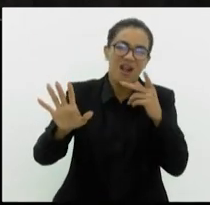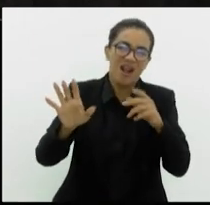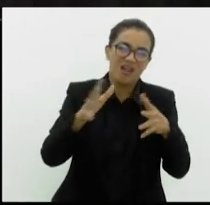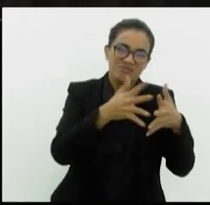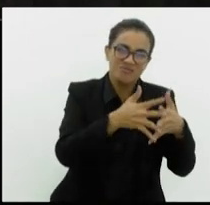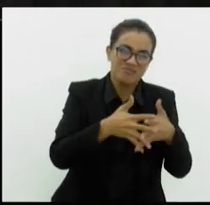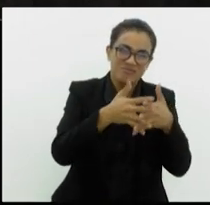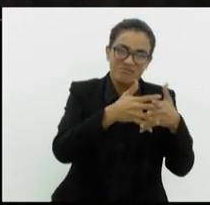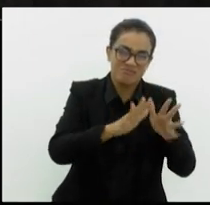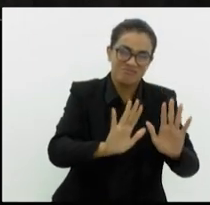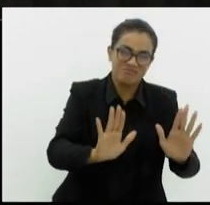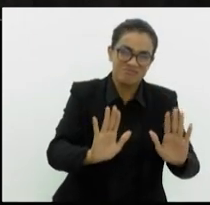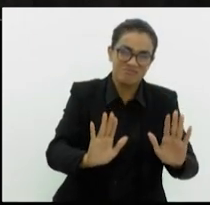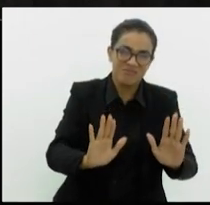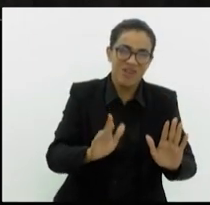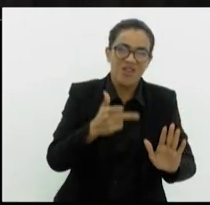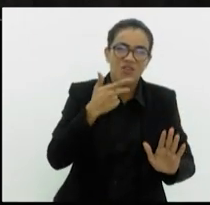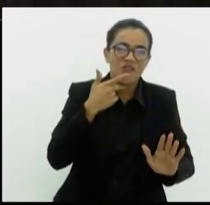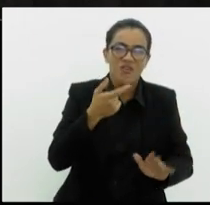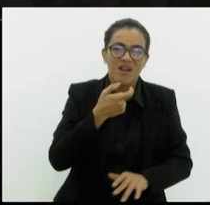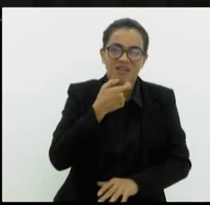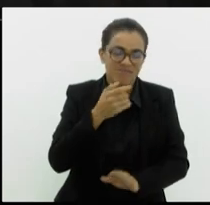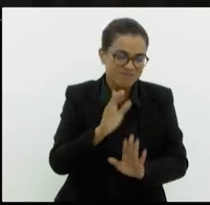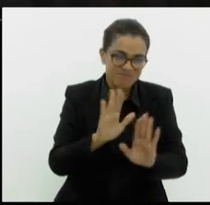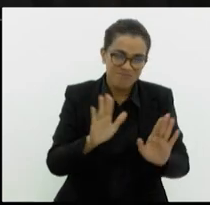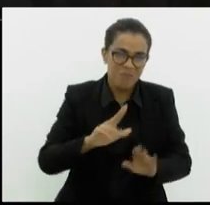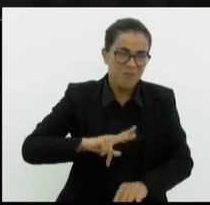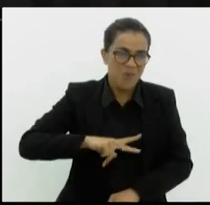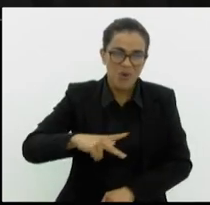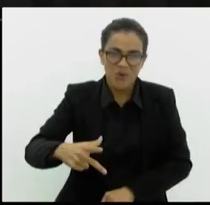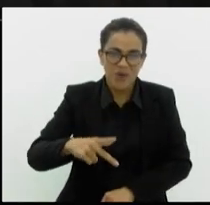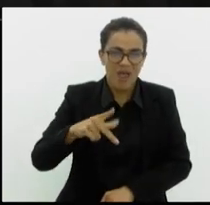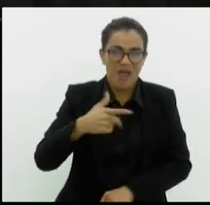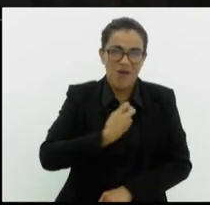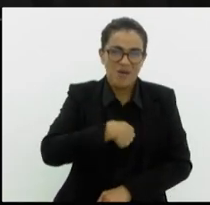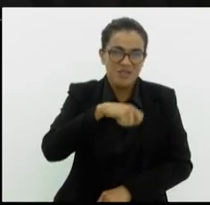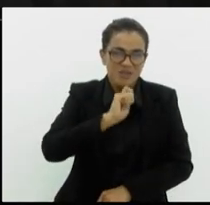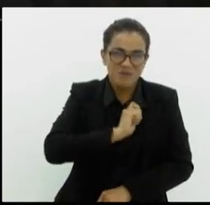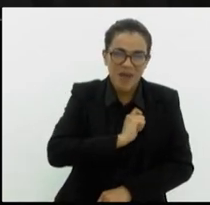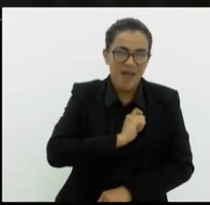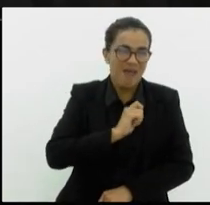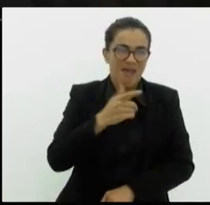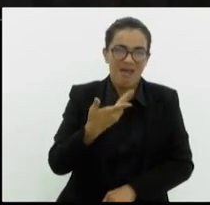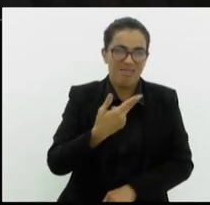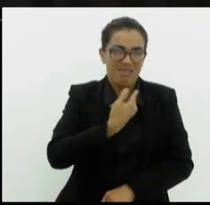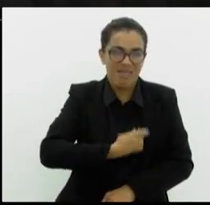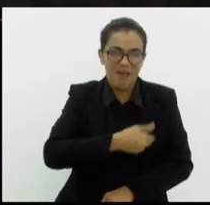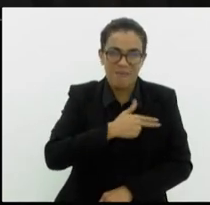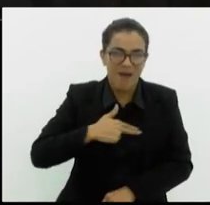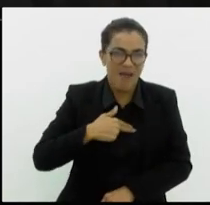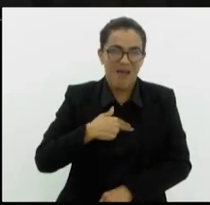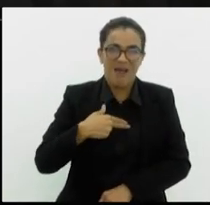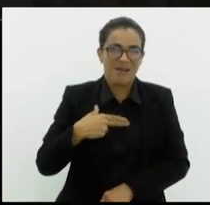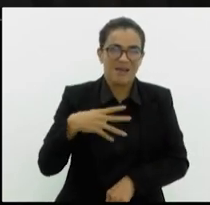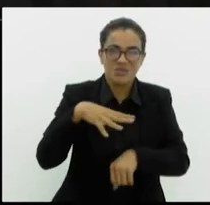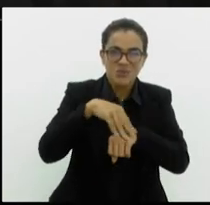Unidos, não vou falar do Reino Unido, Portugal, Espanha, Bélgica, Dinamarca, Finlândia,